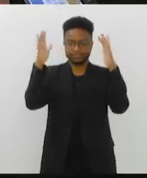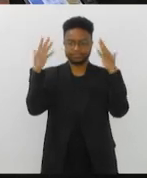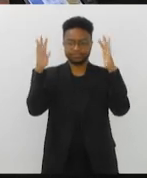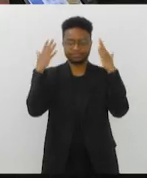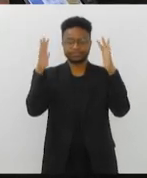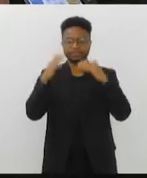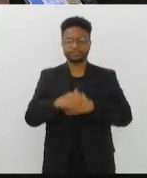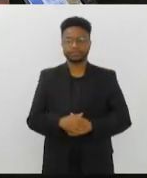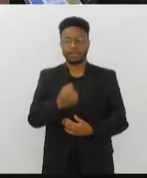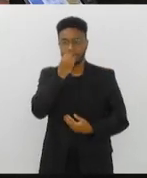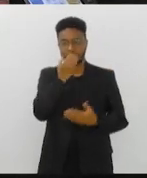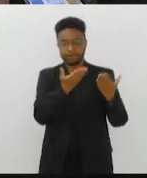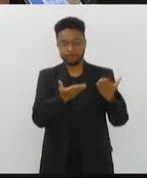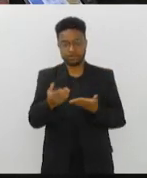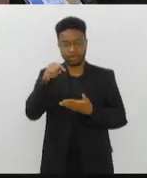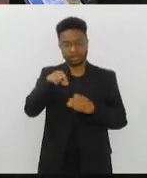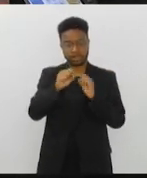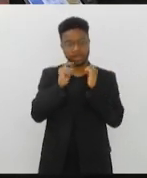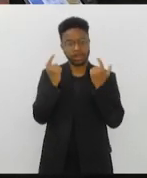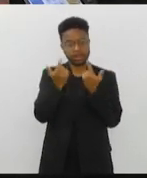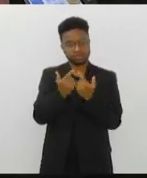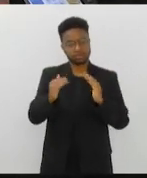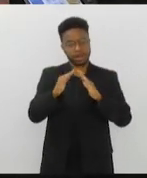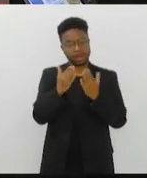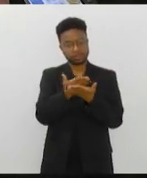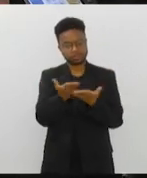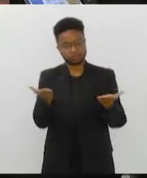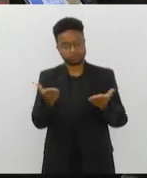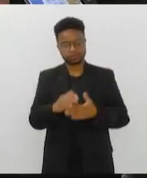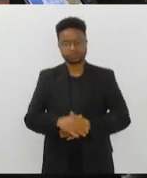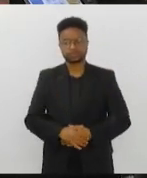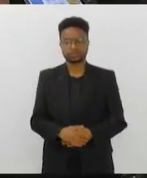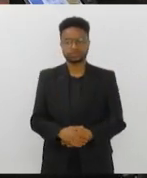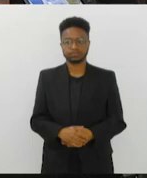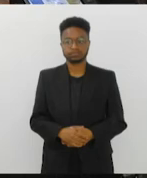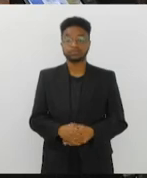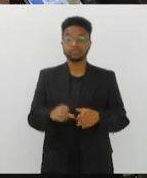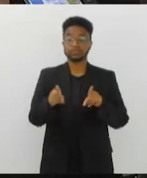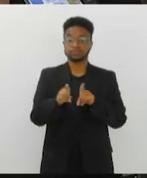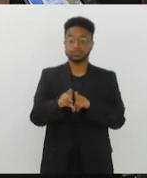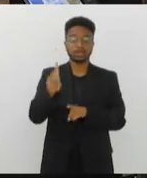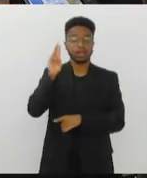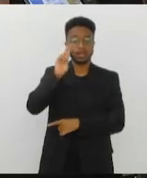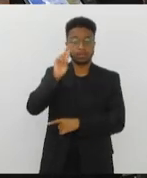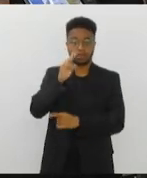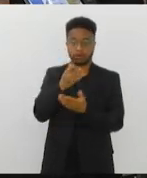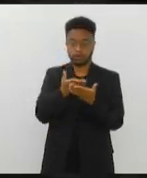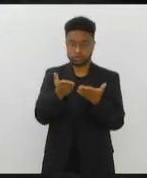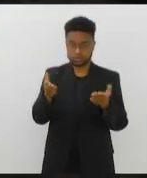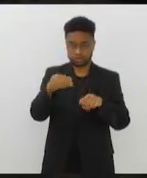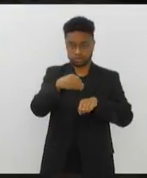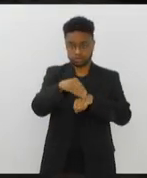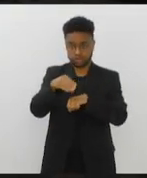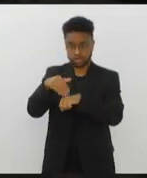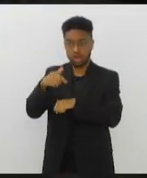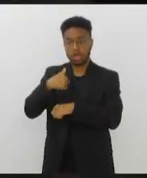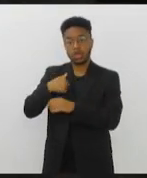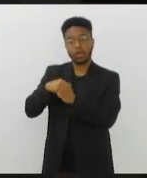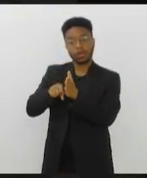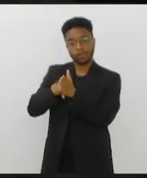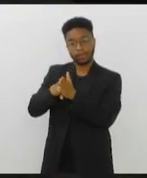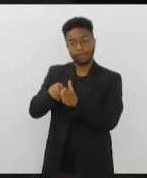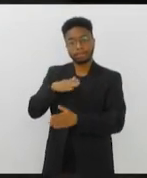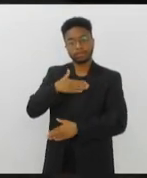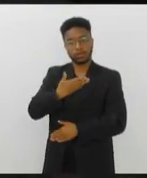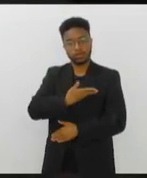ao nosso parlamento, a casa é de vocês. Lembrando que eu já fui consultar aqui com o querido amigo Luiz Paulo, com Marta,